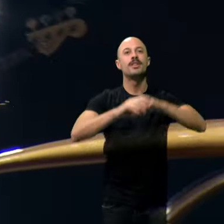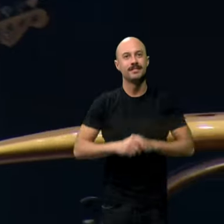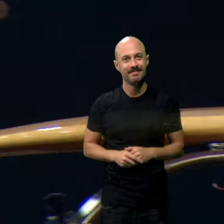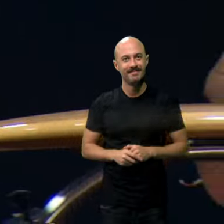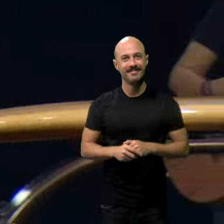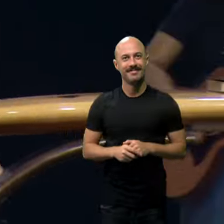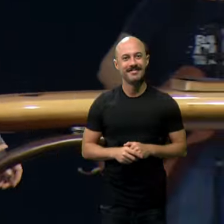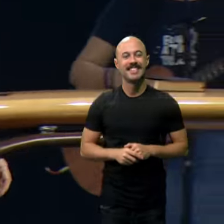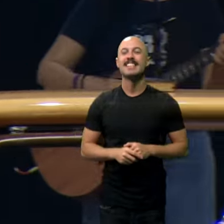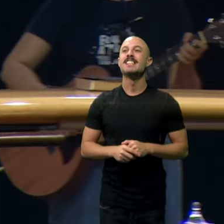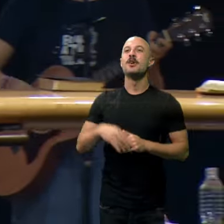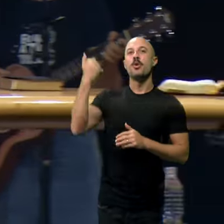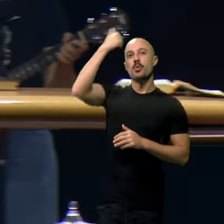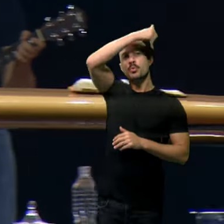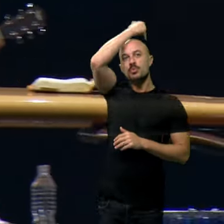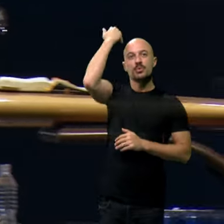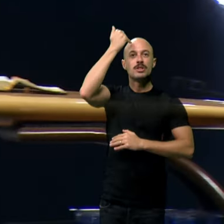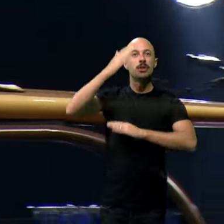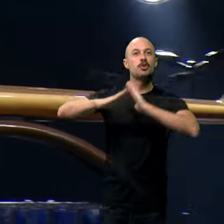prosperidade